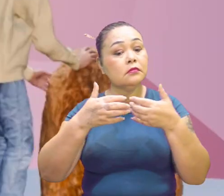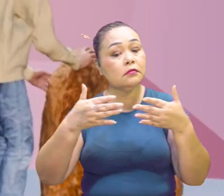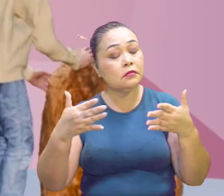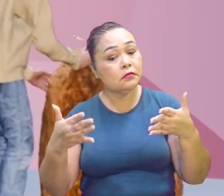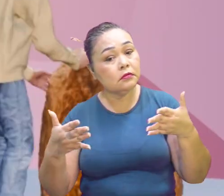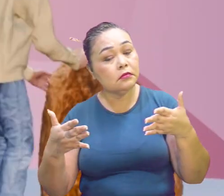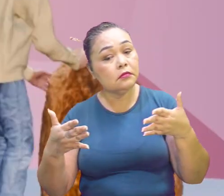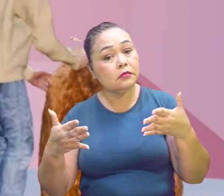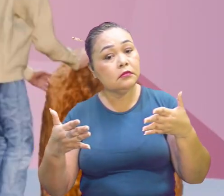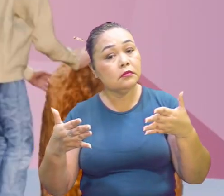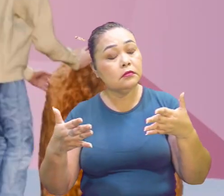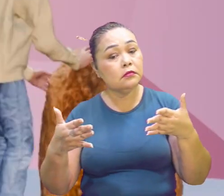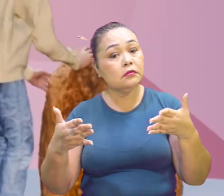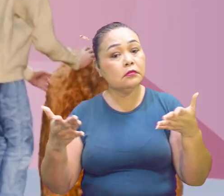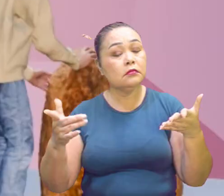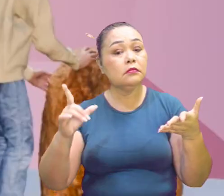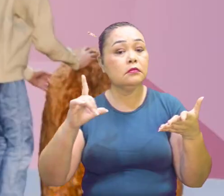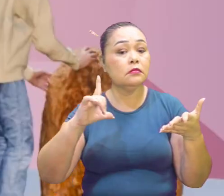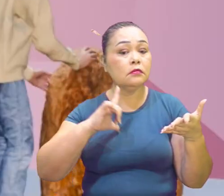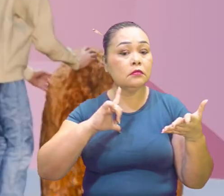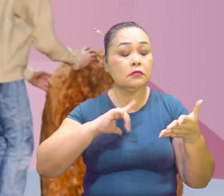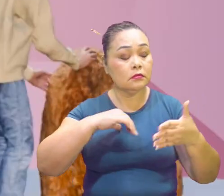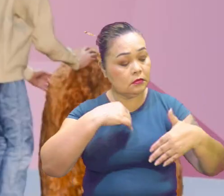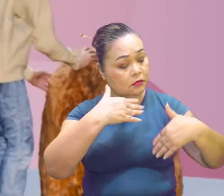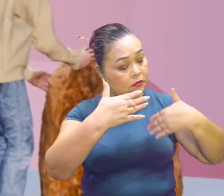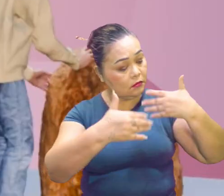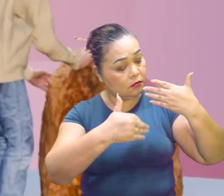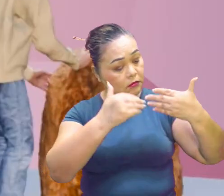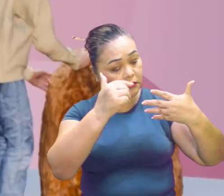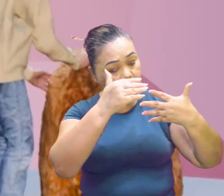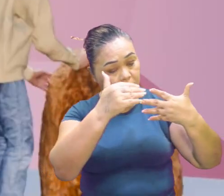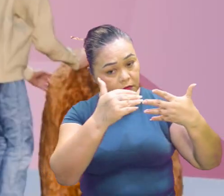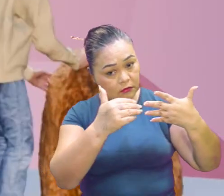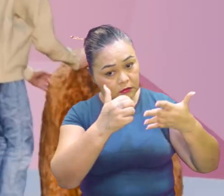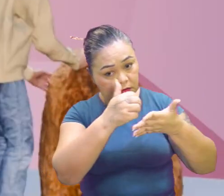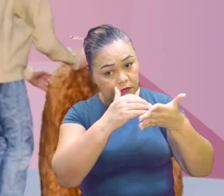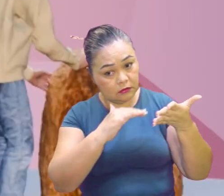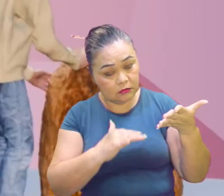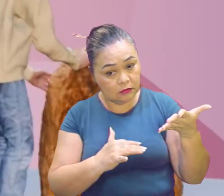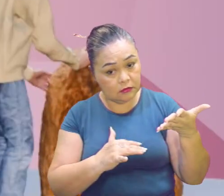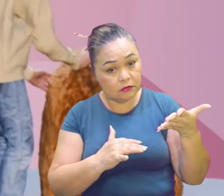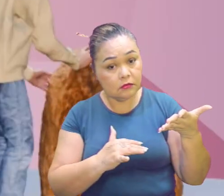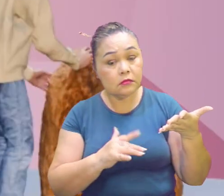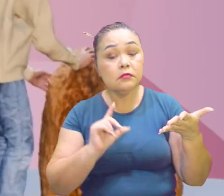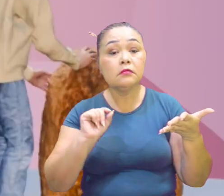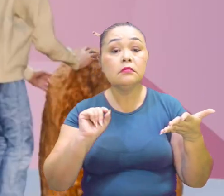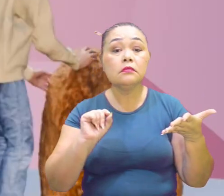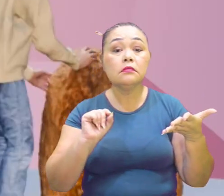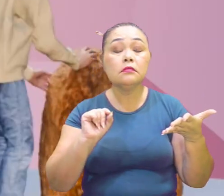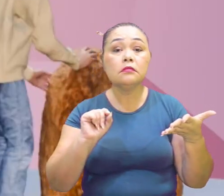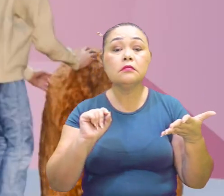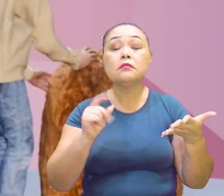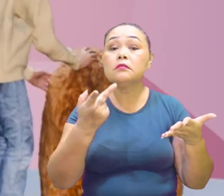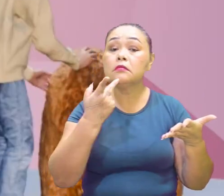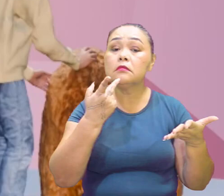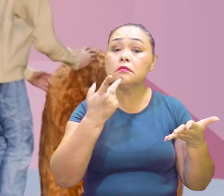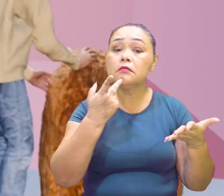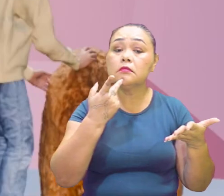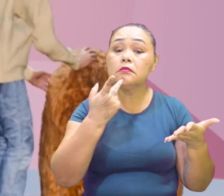introdução, agora tiveram todo o passo a passo do desenvolvimento, e o que vocês